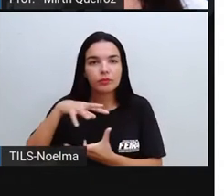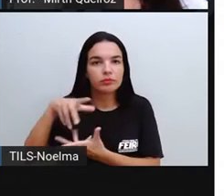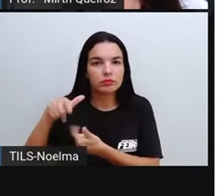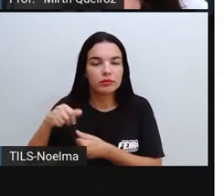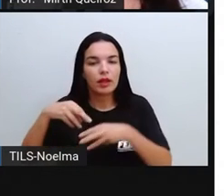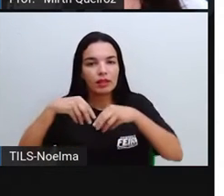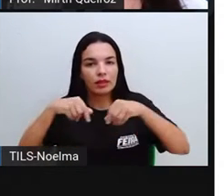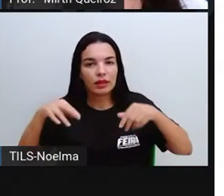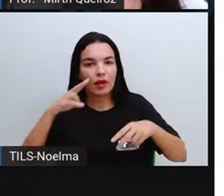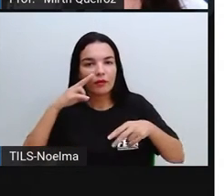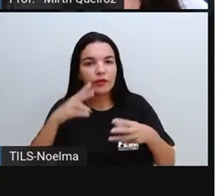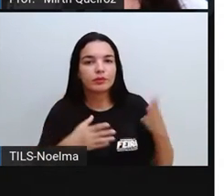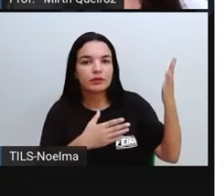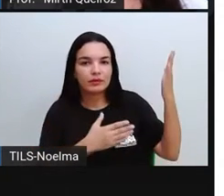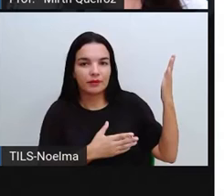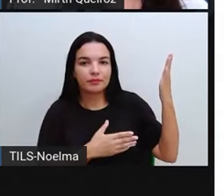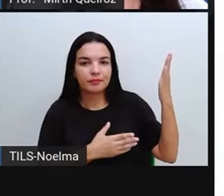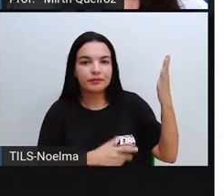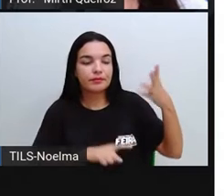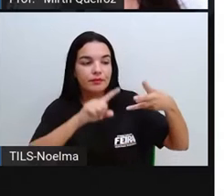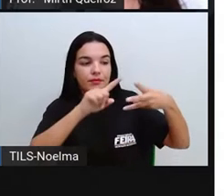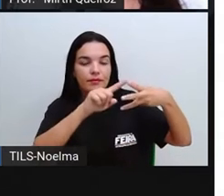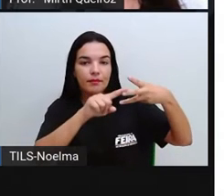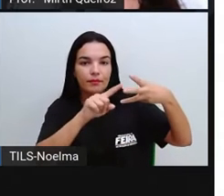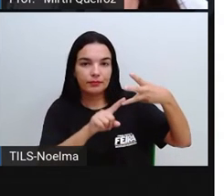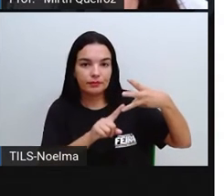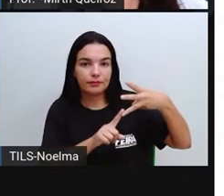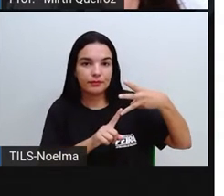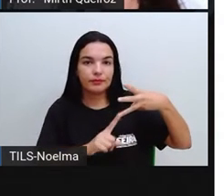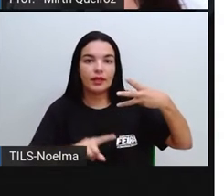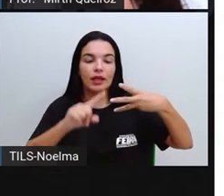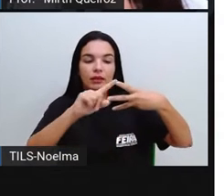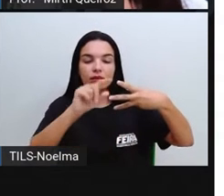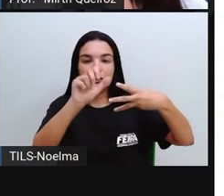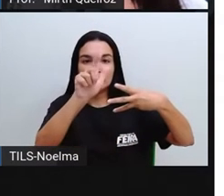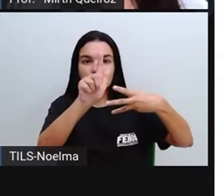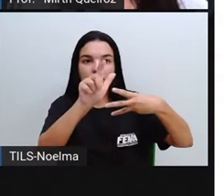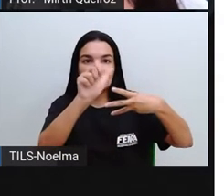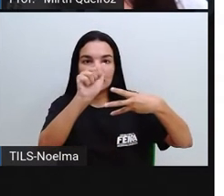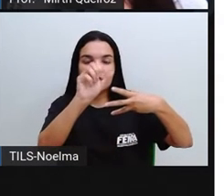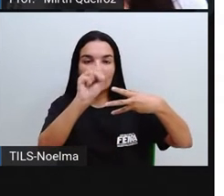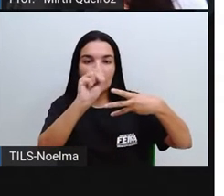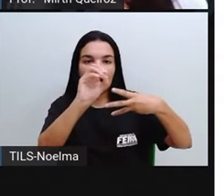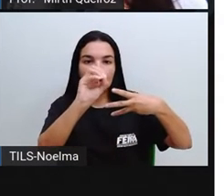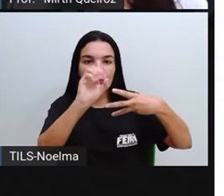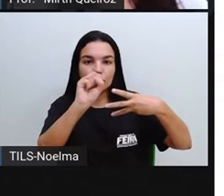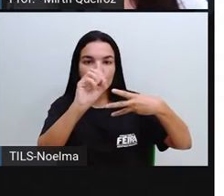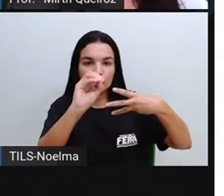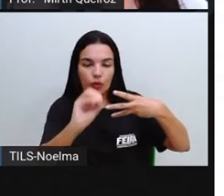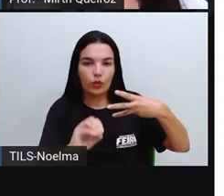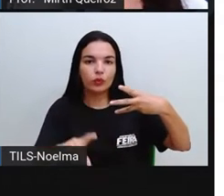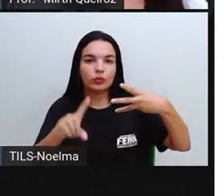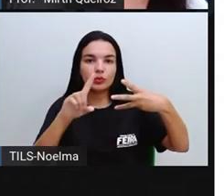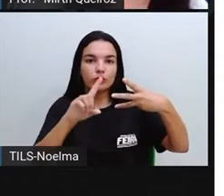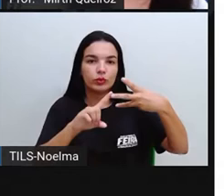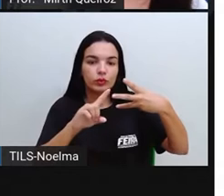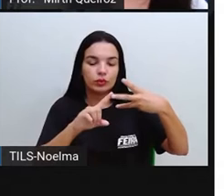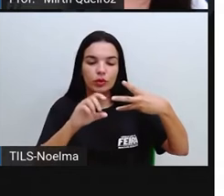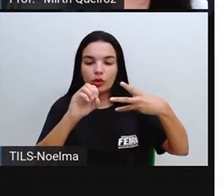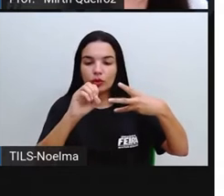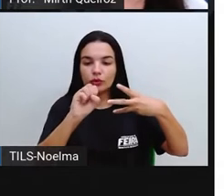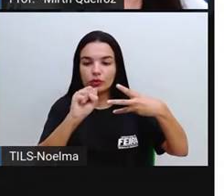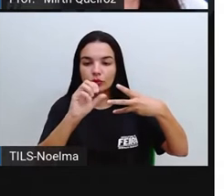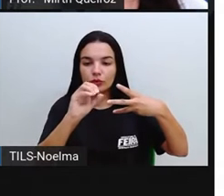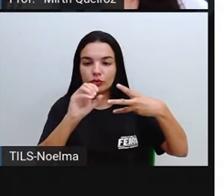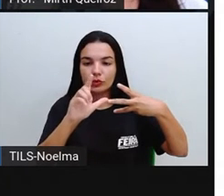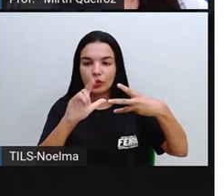primeiro momento da aula, antes do vídeo. A água dos rios, dos mares, por exemplo, está no estado líquido.